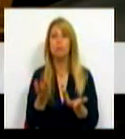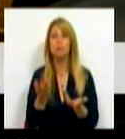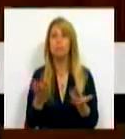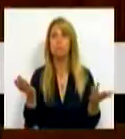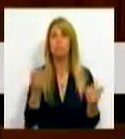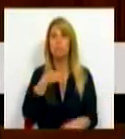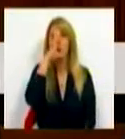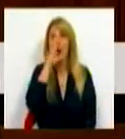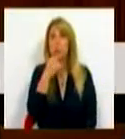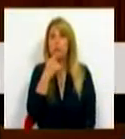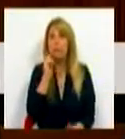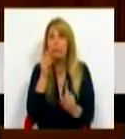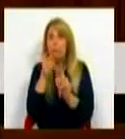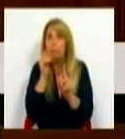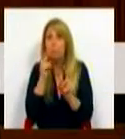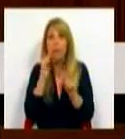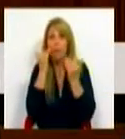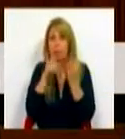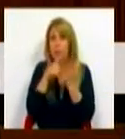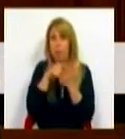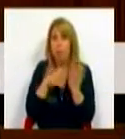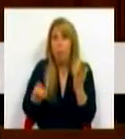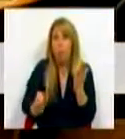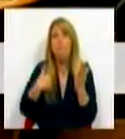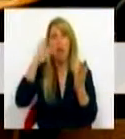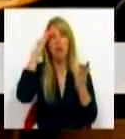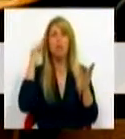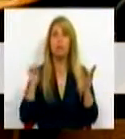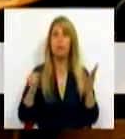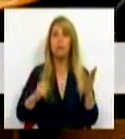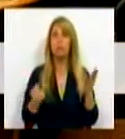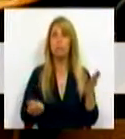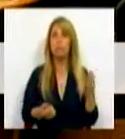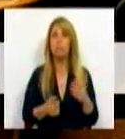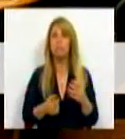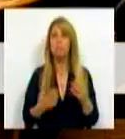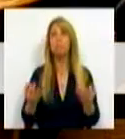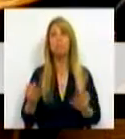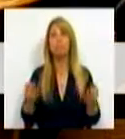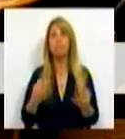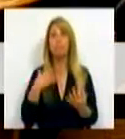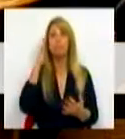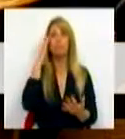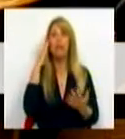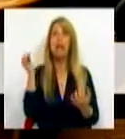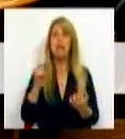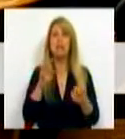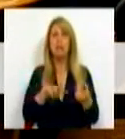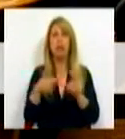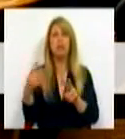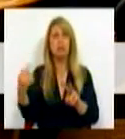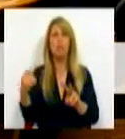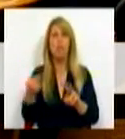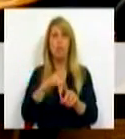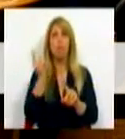Não lhe sei precisar, não tenho aqui essa indicação, mas presumo que sim. De facto, parece-me que houve uma alteração